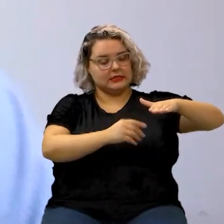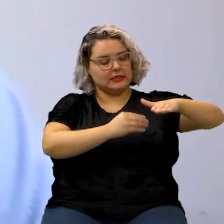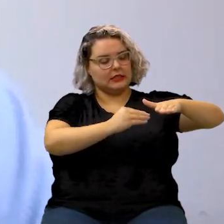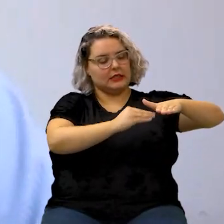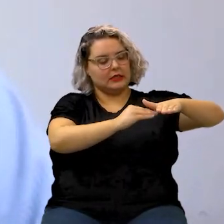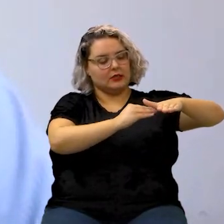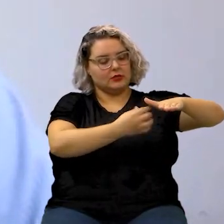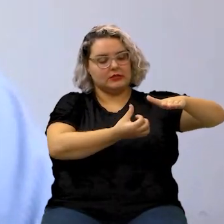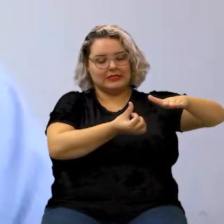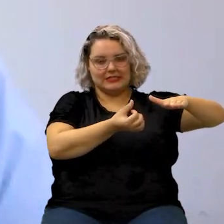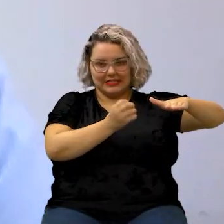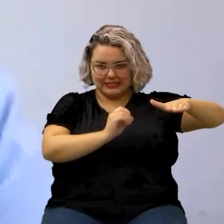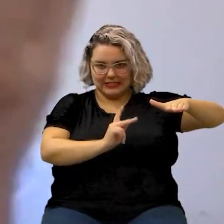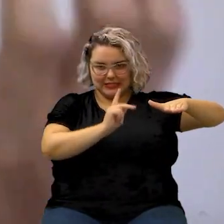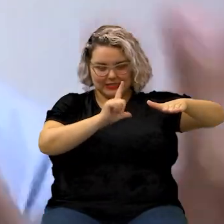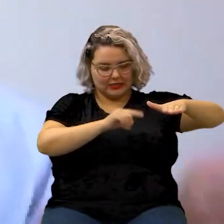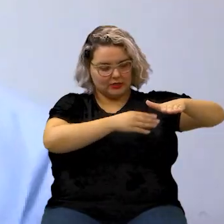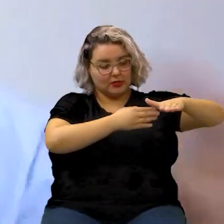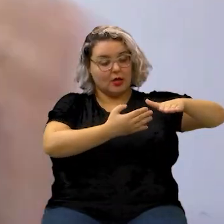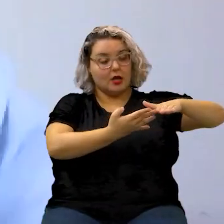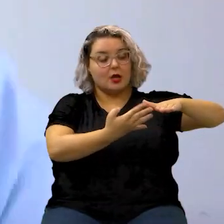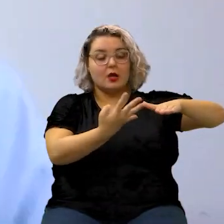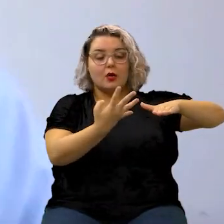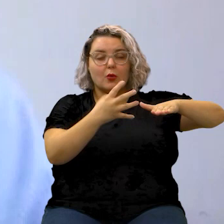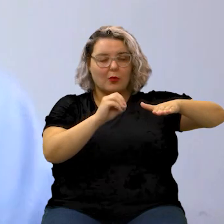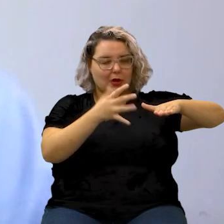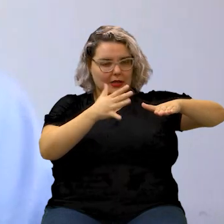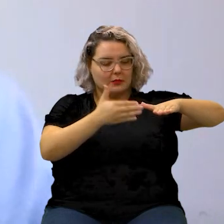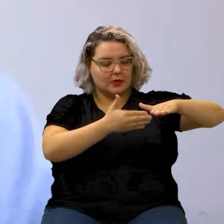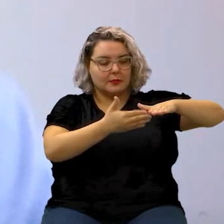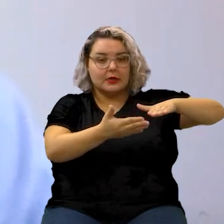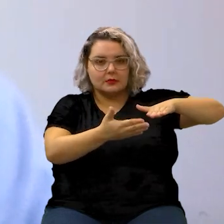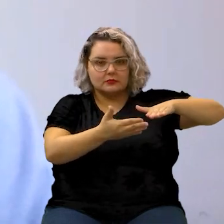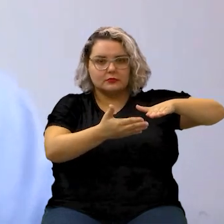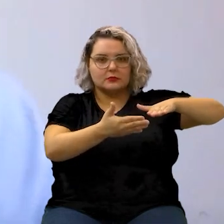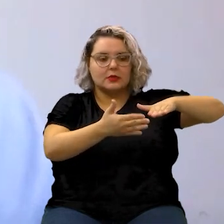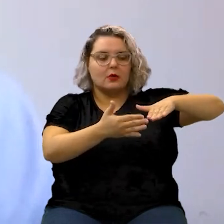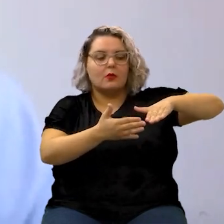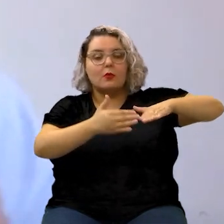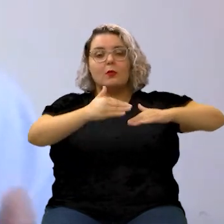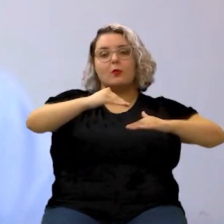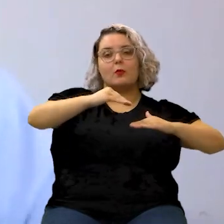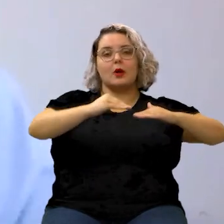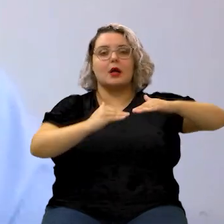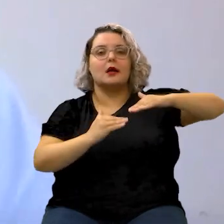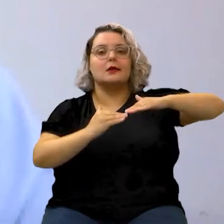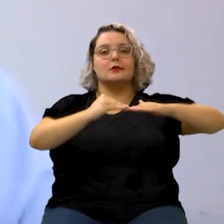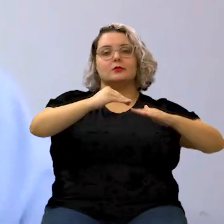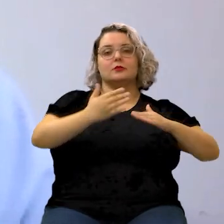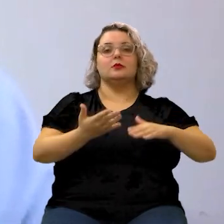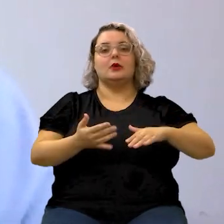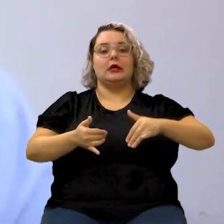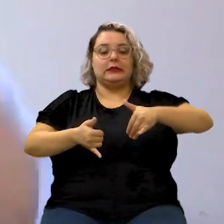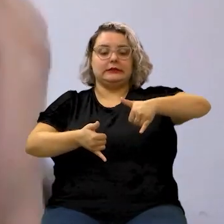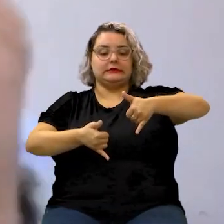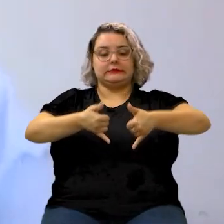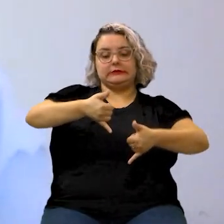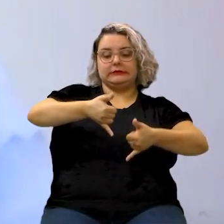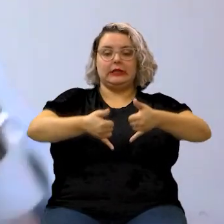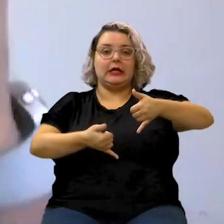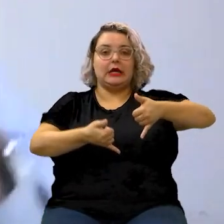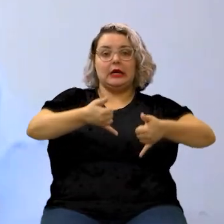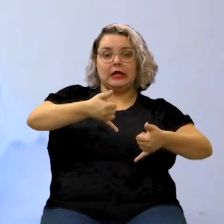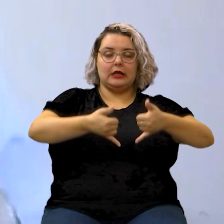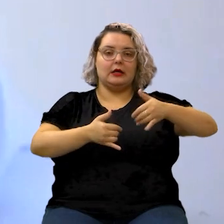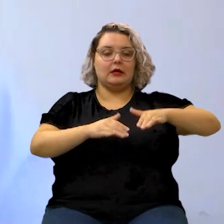de trás do pé e 40 quilos mais ou menos na parte da frente. Conforme a gente vai usando algum salto, a gente vai